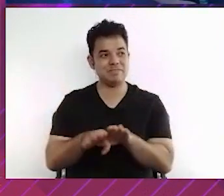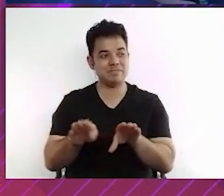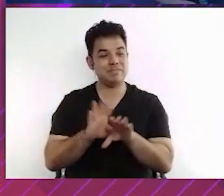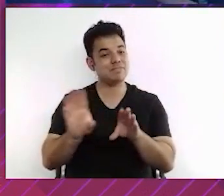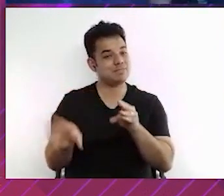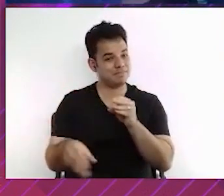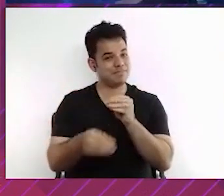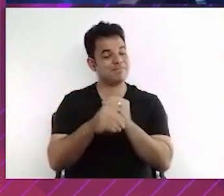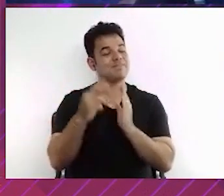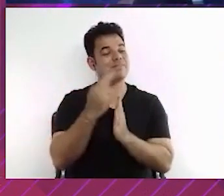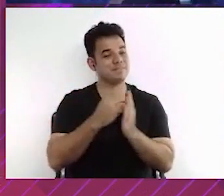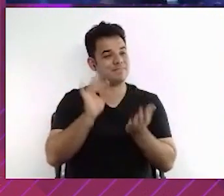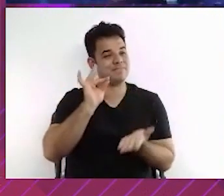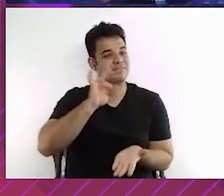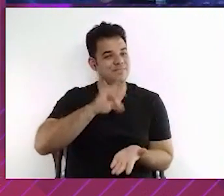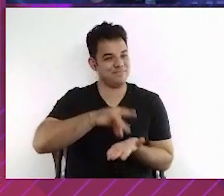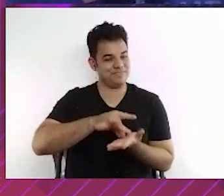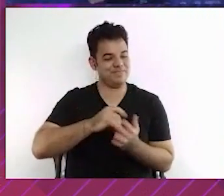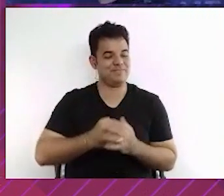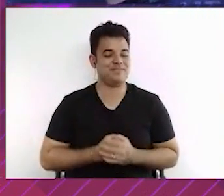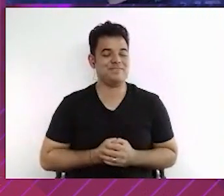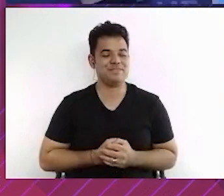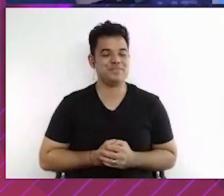dados mesmo.